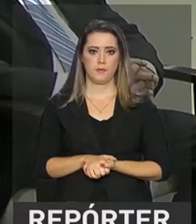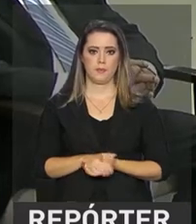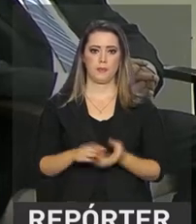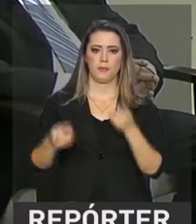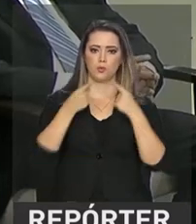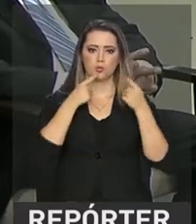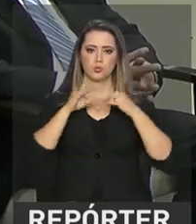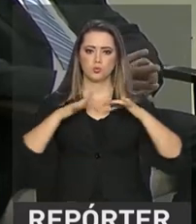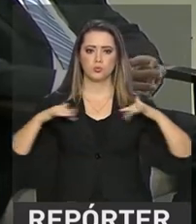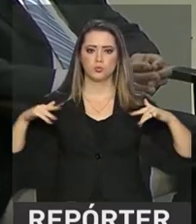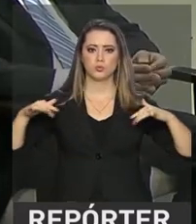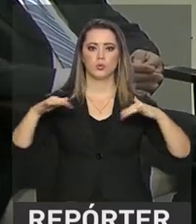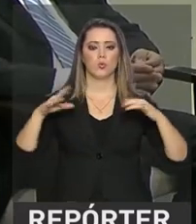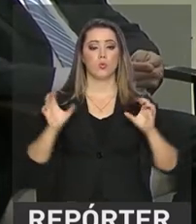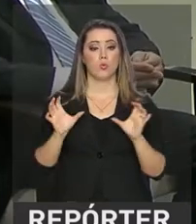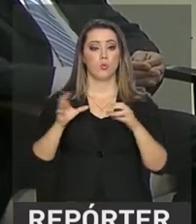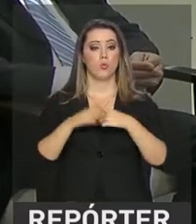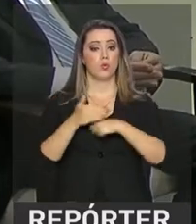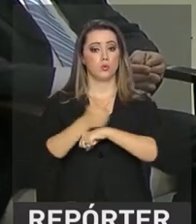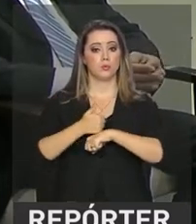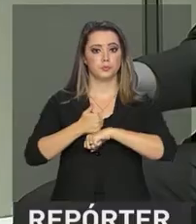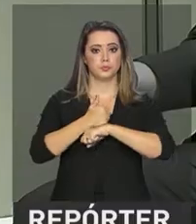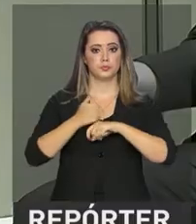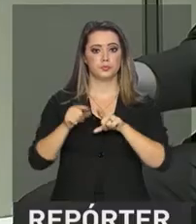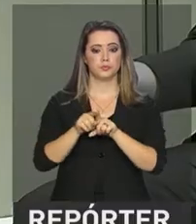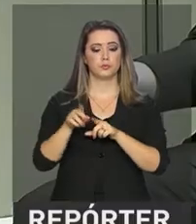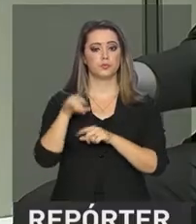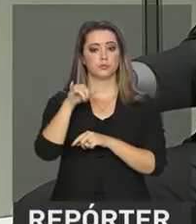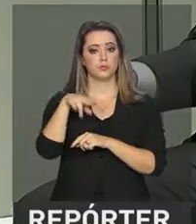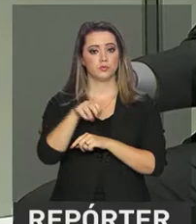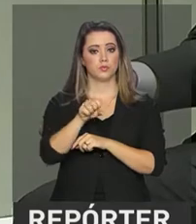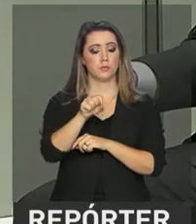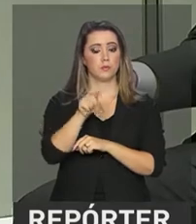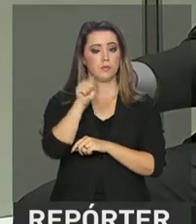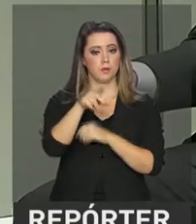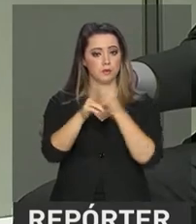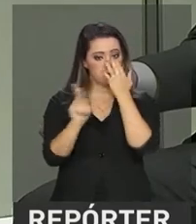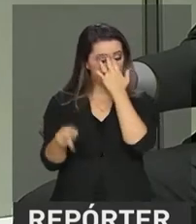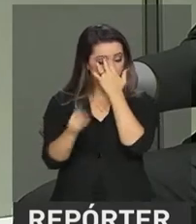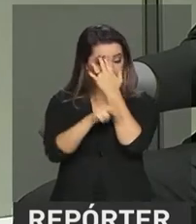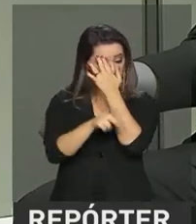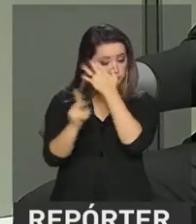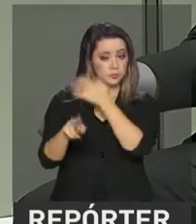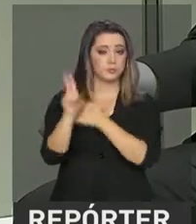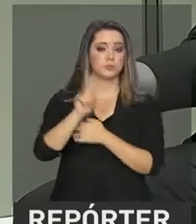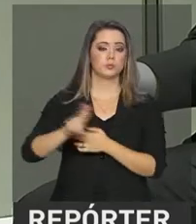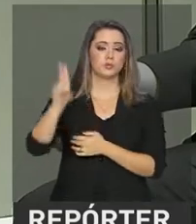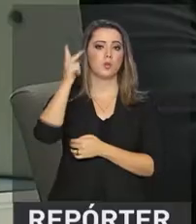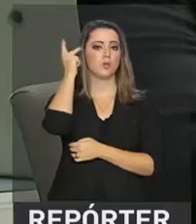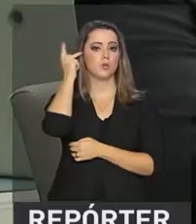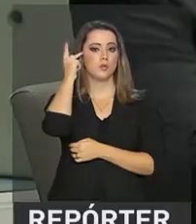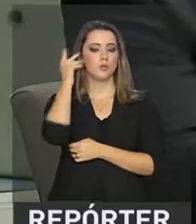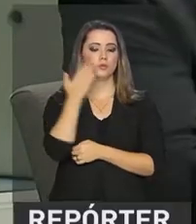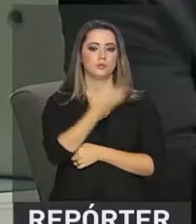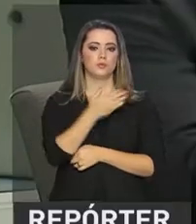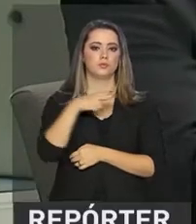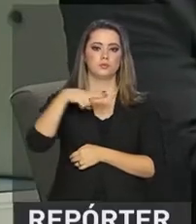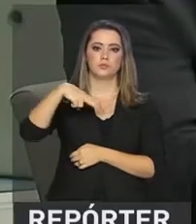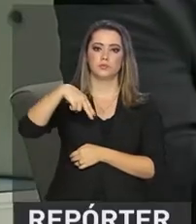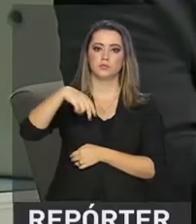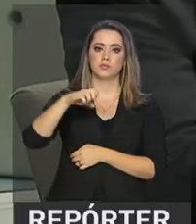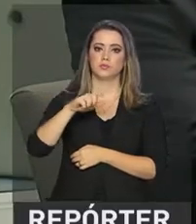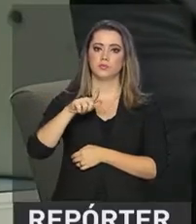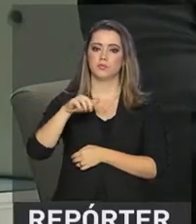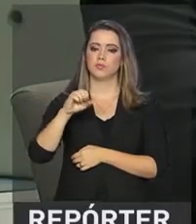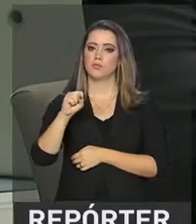O debate reuniu especialistas em previdência, como José Roberto Savoia, professor da Universidade de São Paulo, Nelson